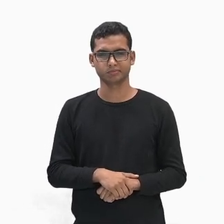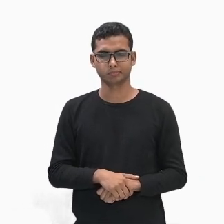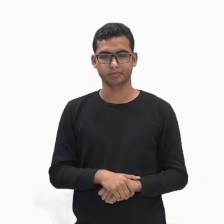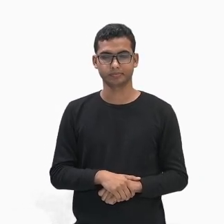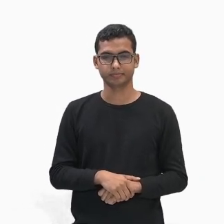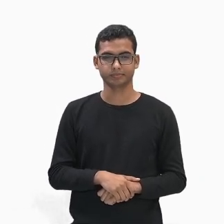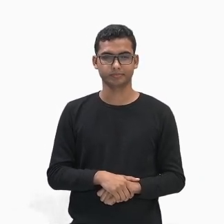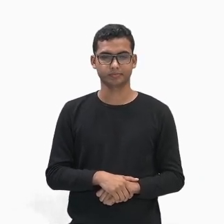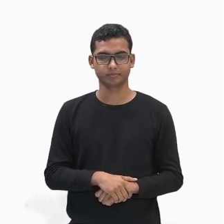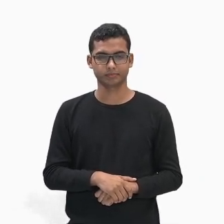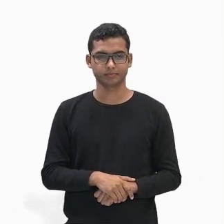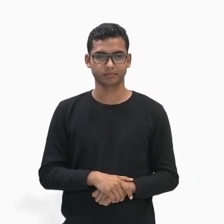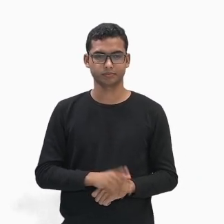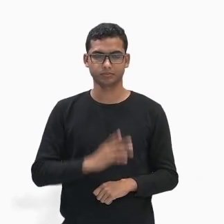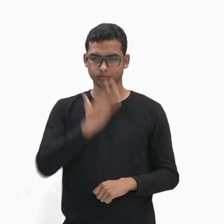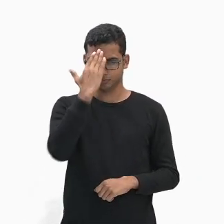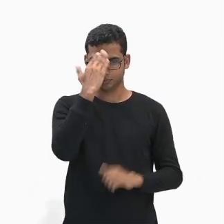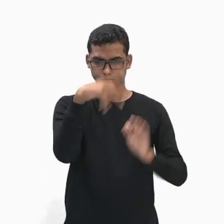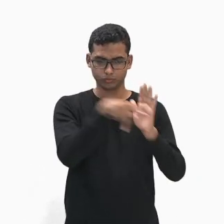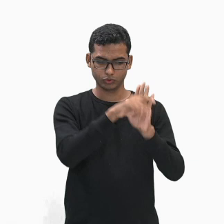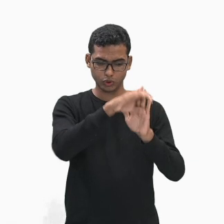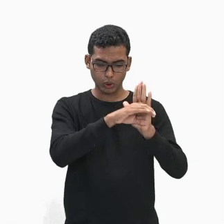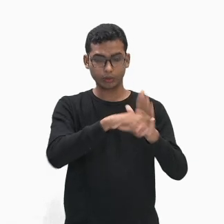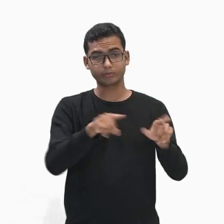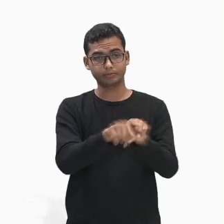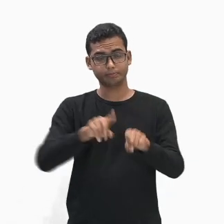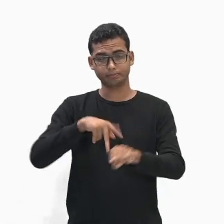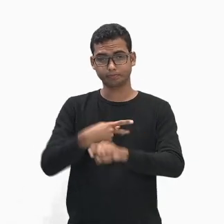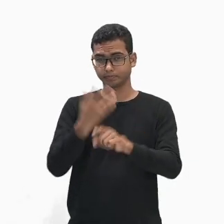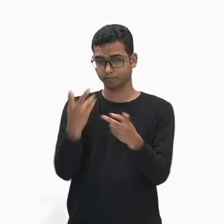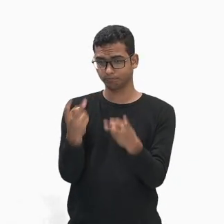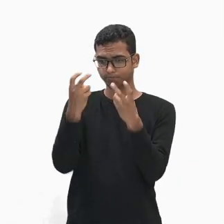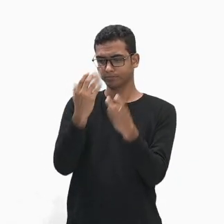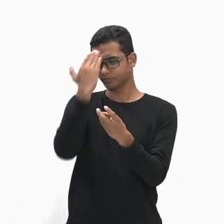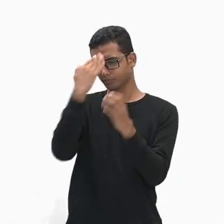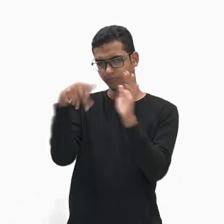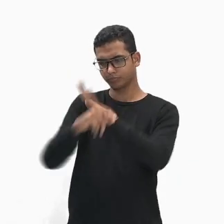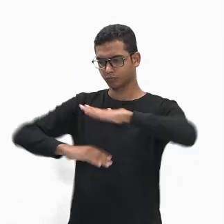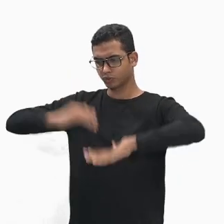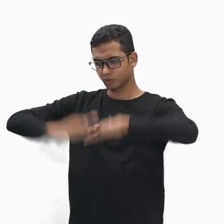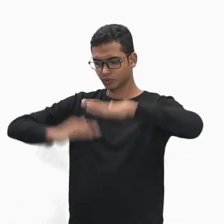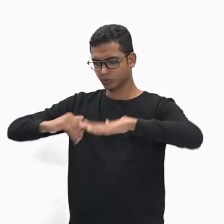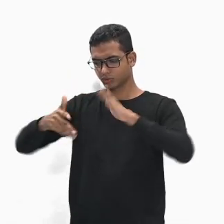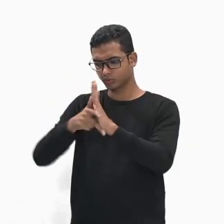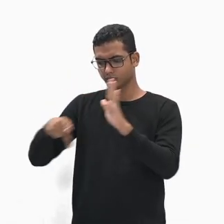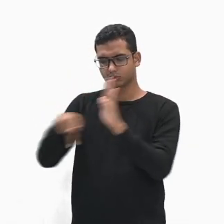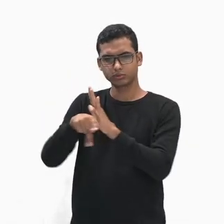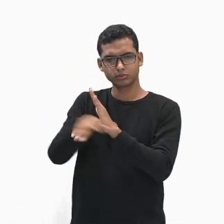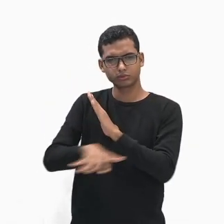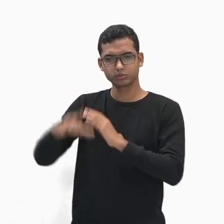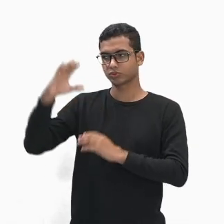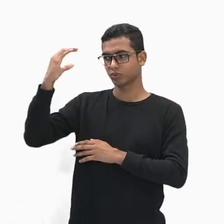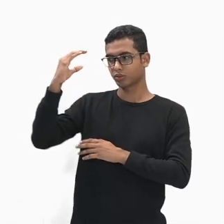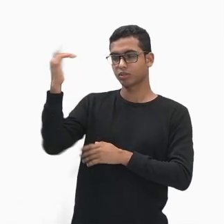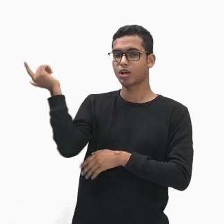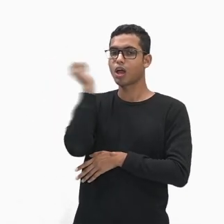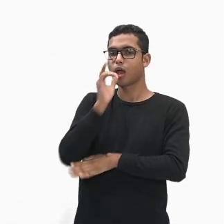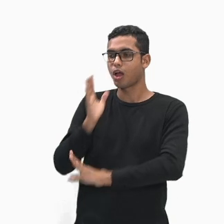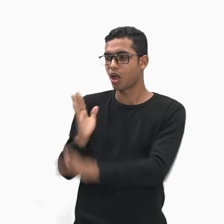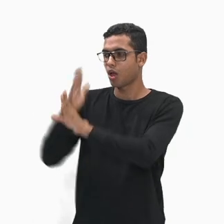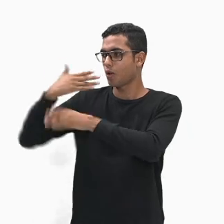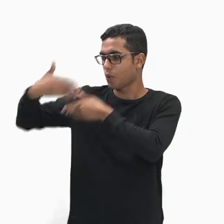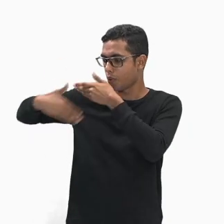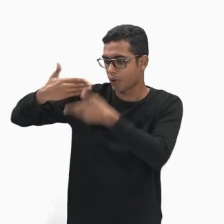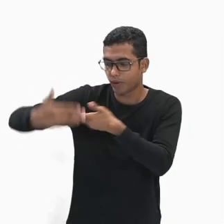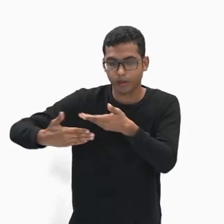que eu defino e percebo que os cientistas, ao fazerem as descobertas, nós temos